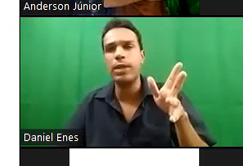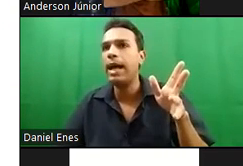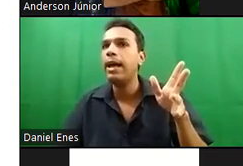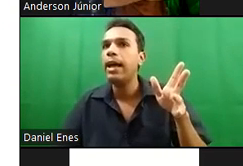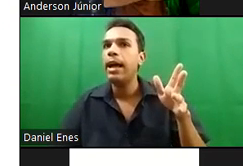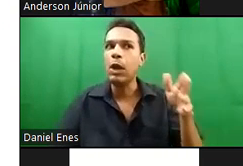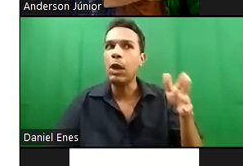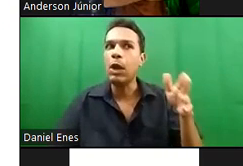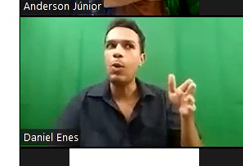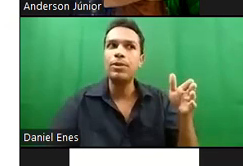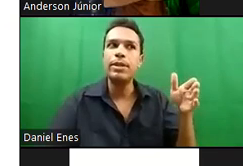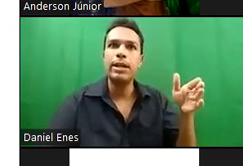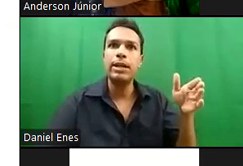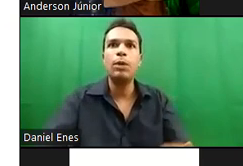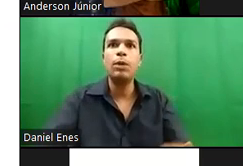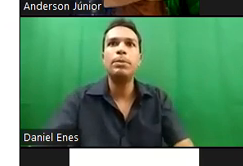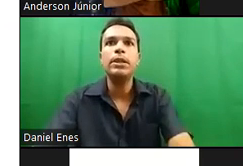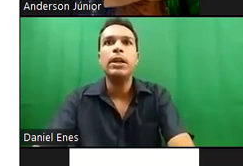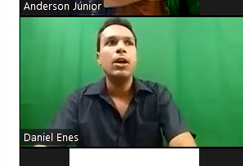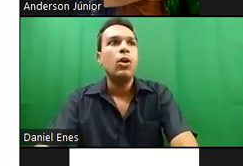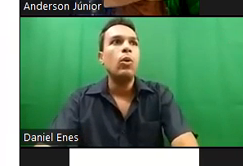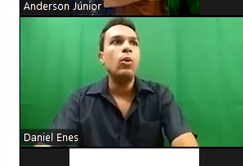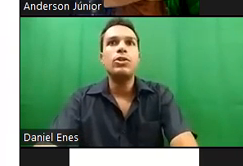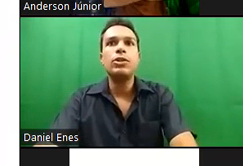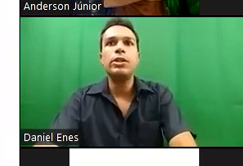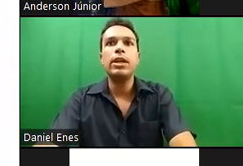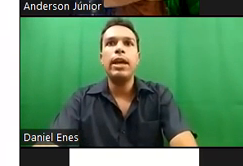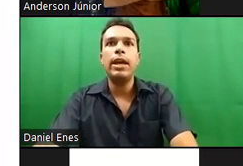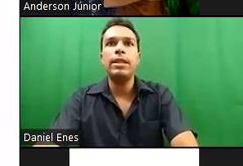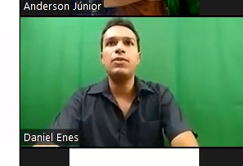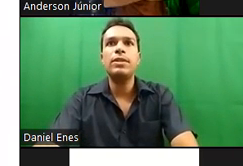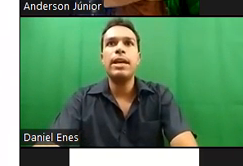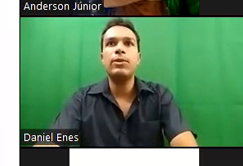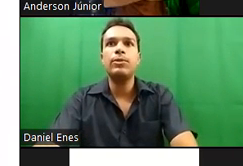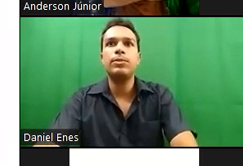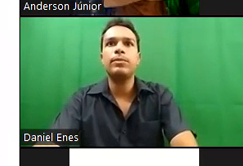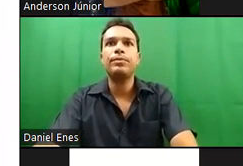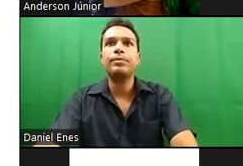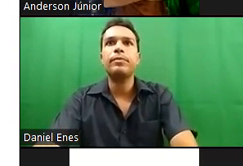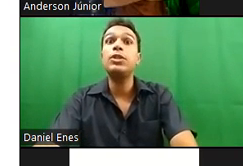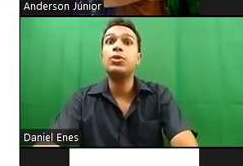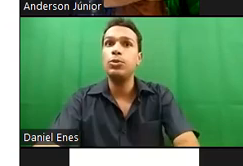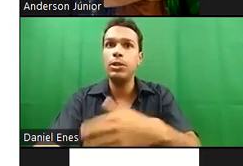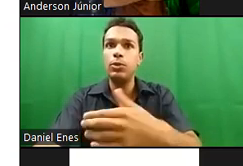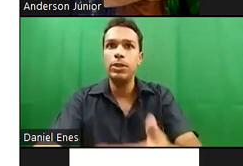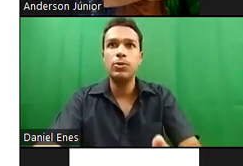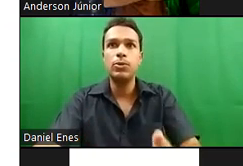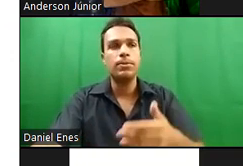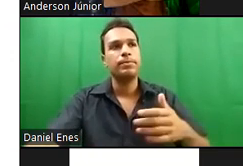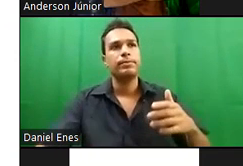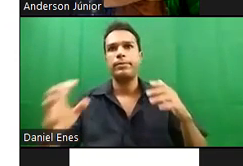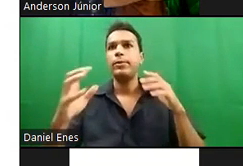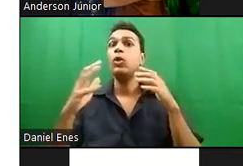autoras, tá? A Quadros e a Carnop, onde elas fizeram estudos